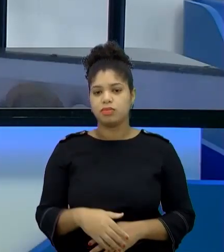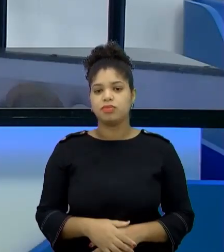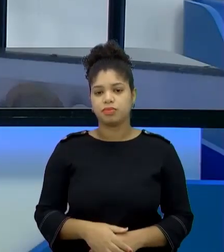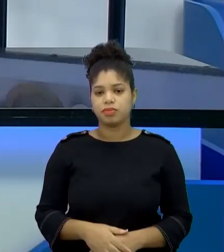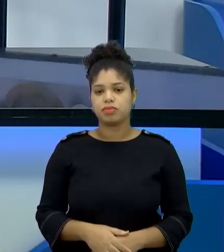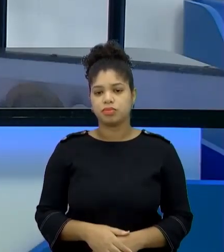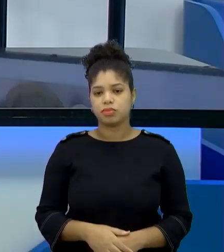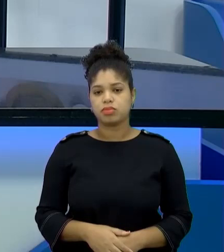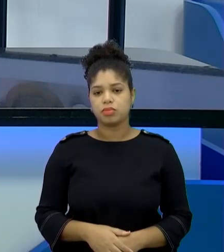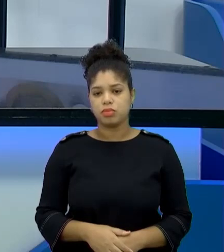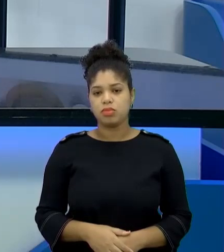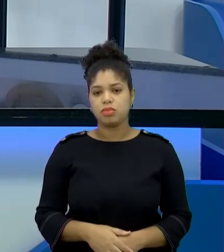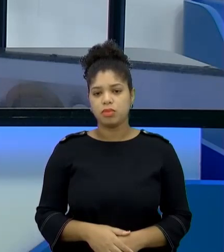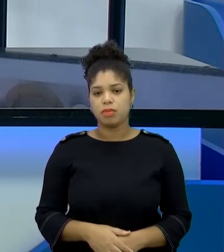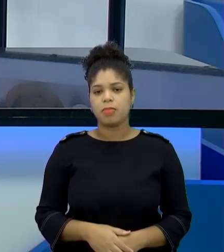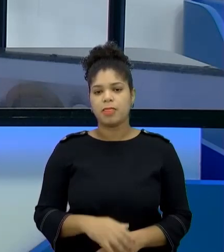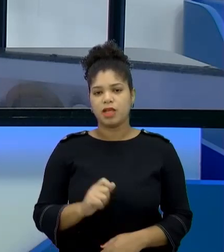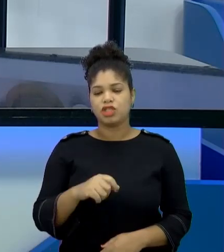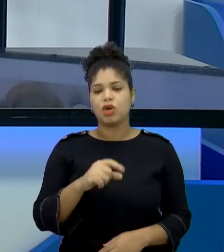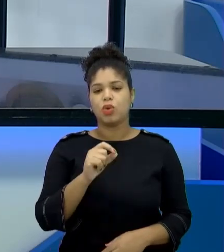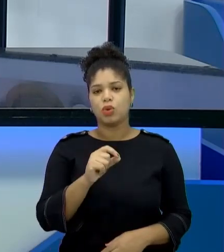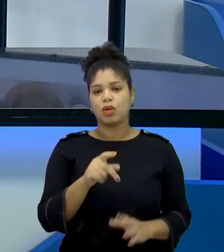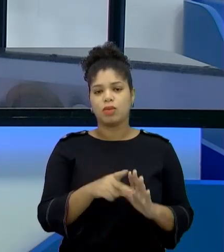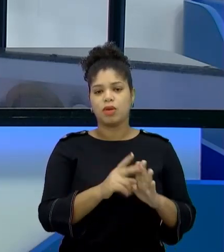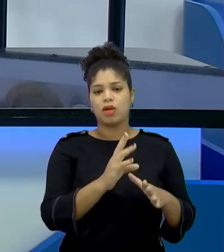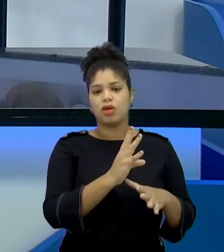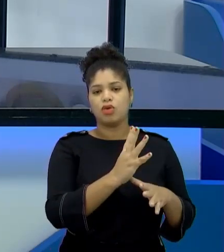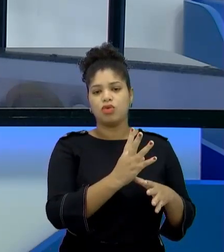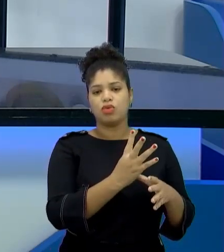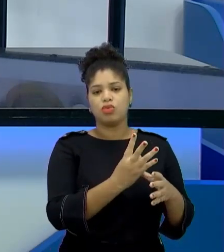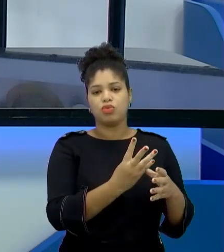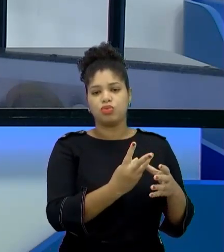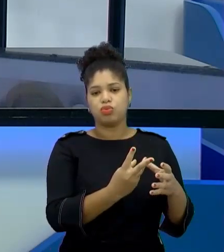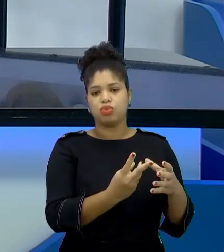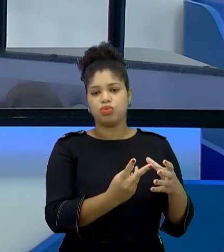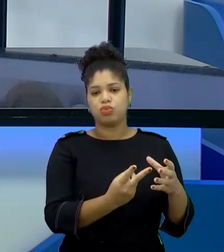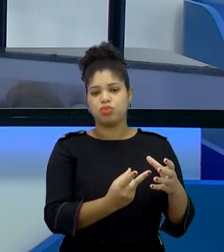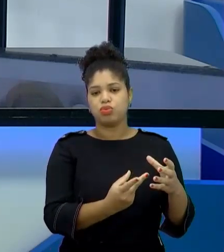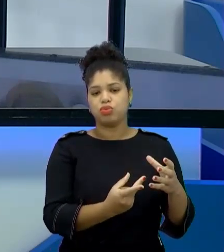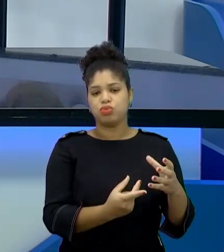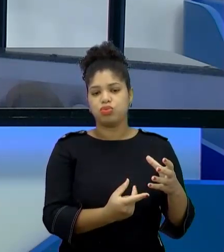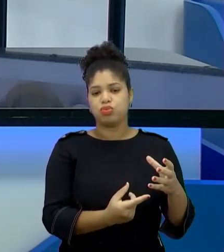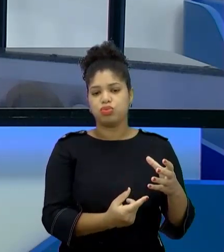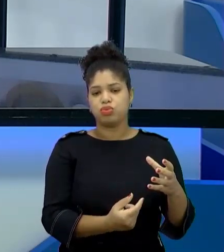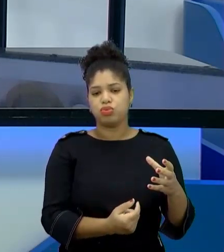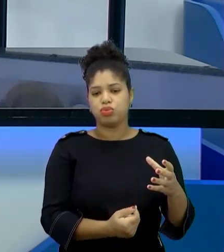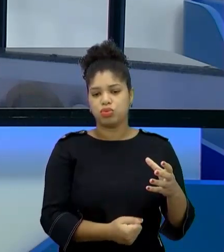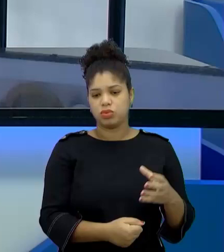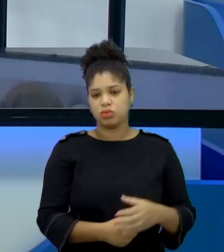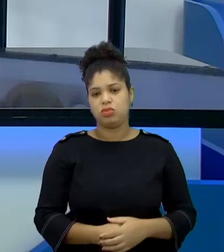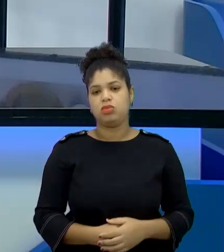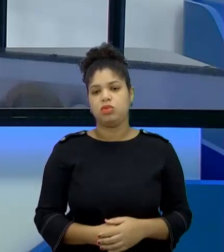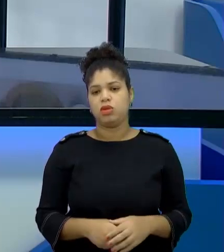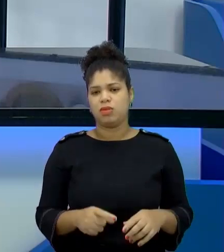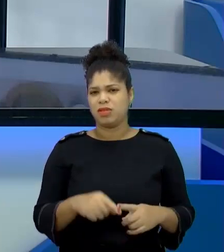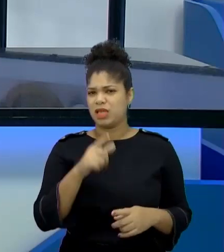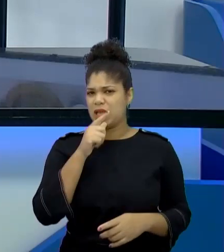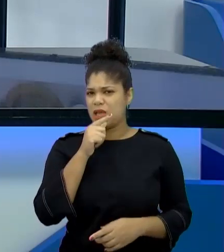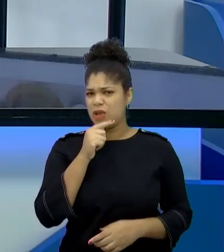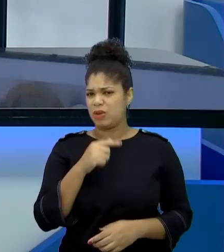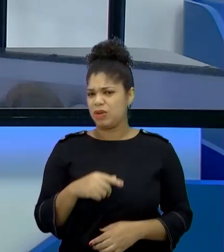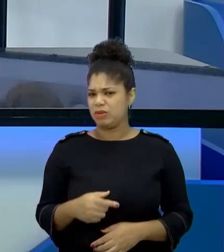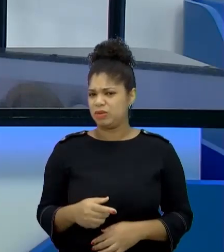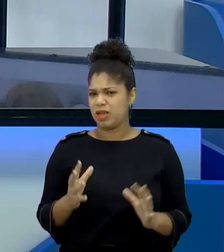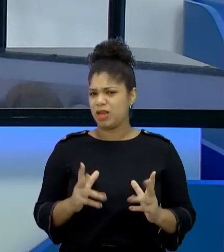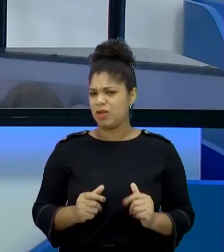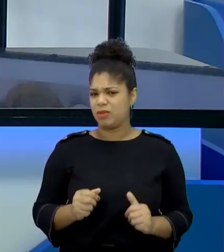considerar que passou por um processo de filtragem. Pô, mas essa água não está muito limpa não,